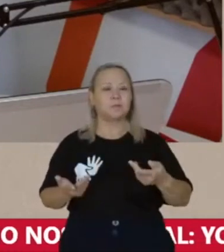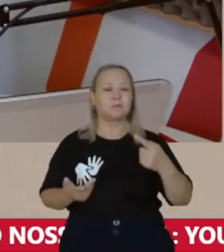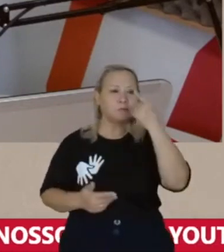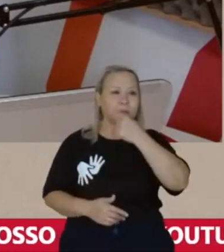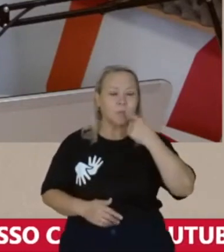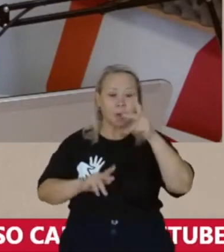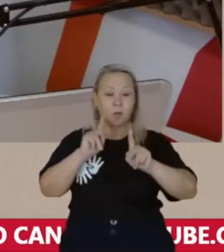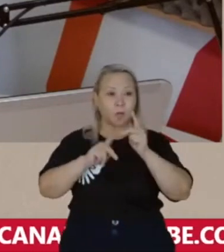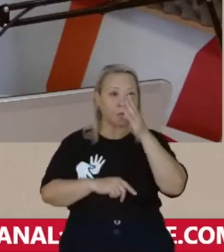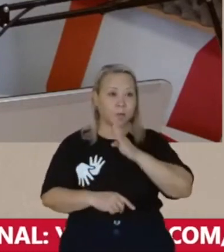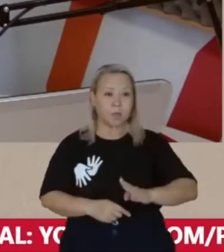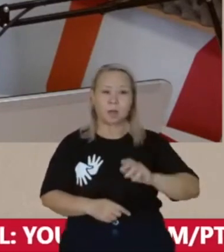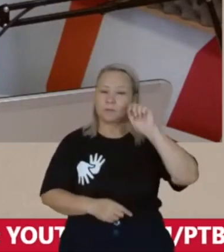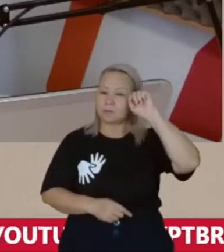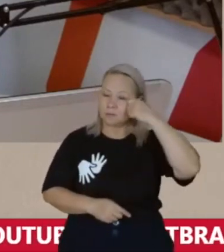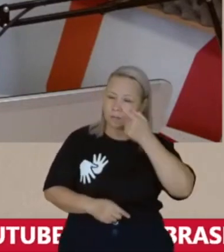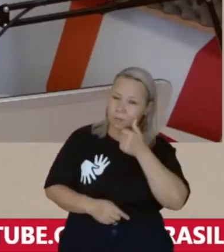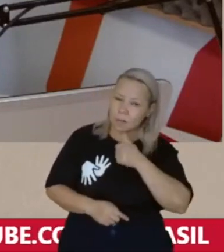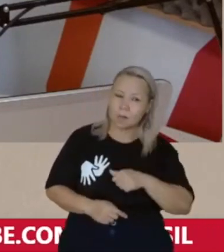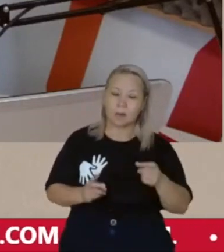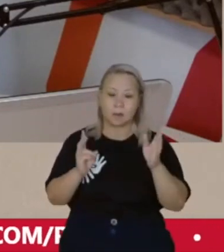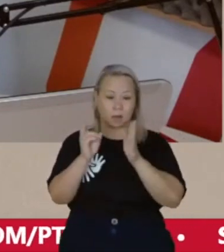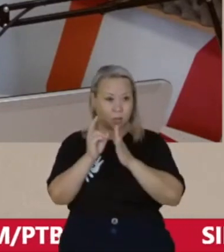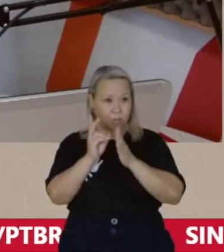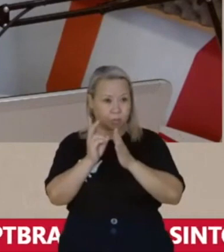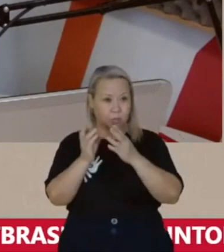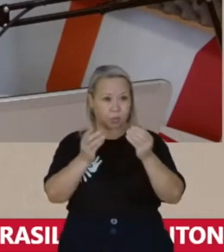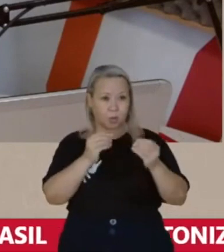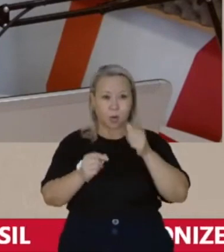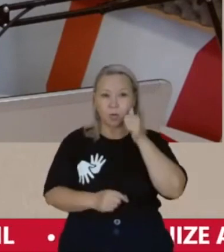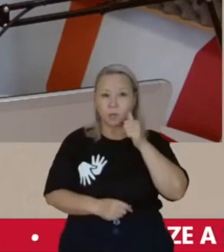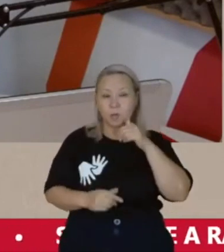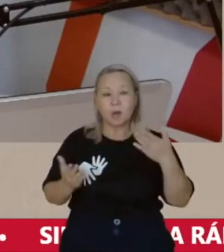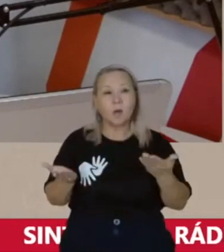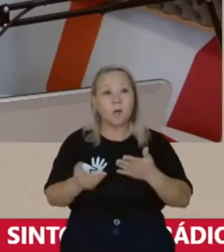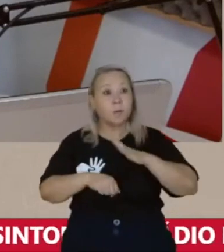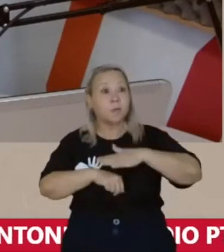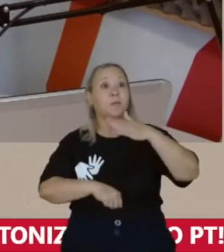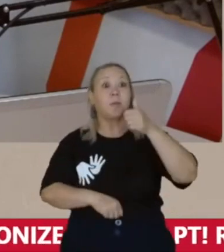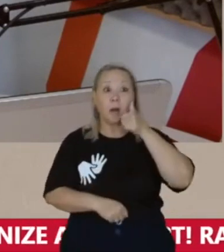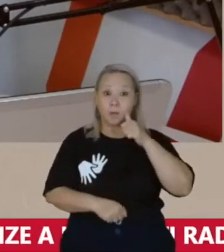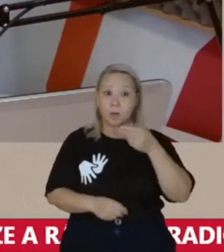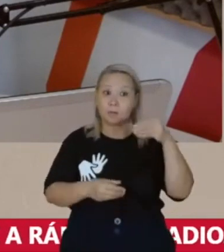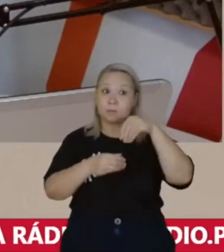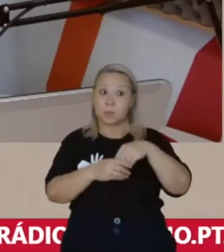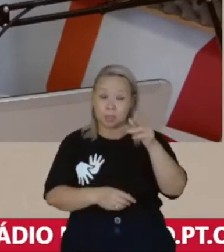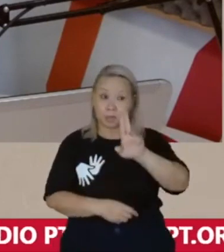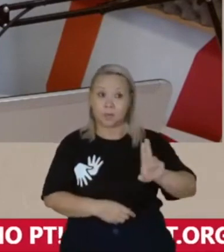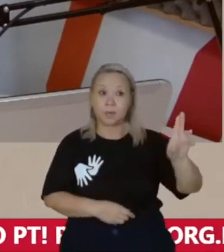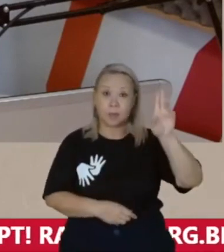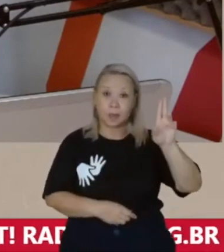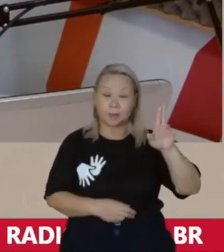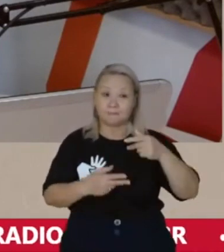brasileiro. Muitas negras, negros, indígenas, muitas mulheres. Hoje tem mais mulher do que homem dentro das universidades, o que é